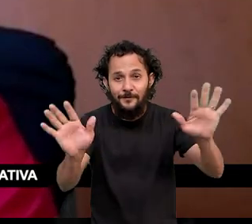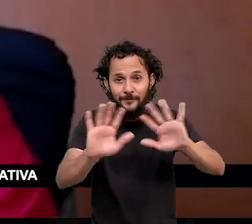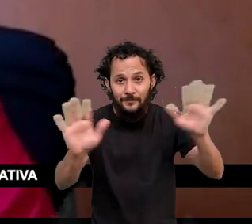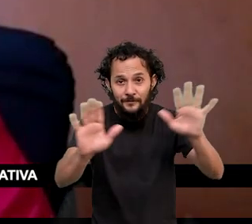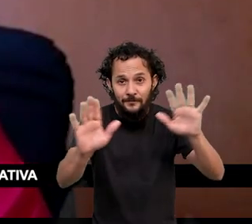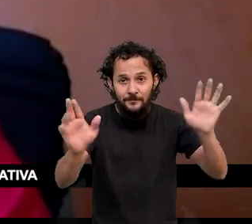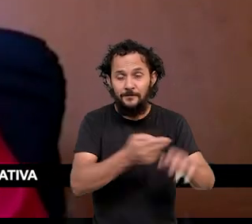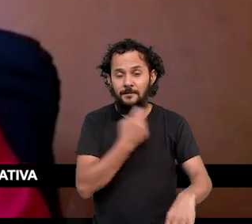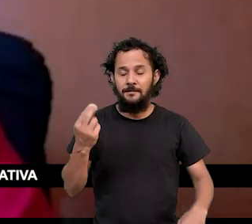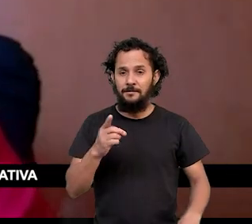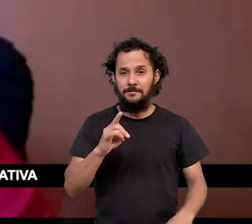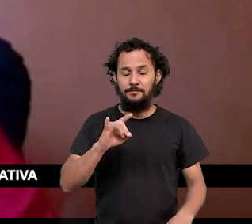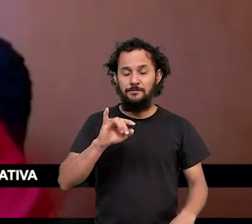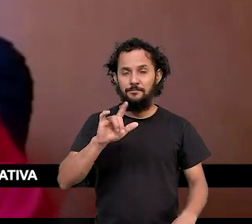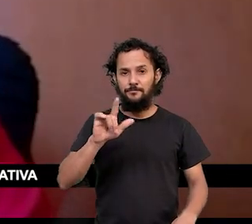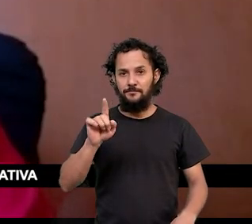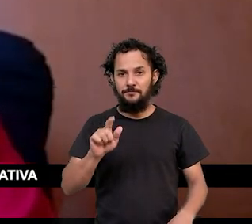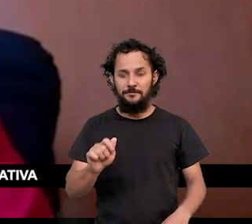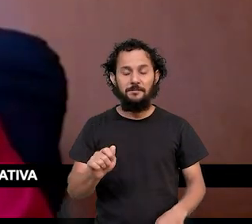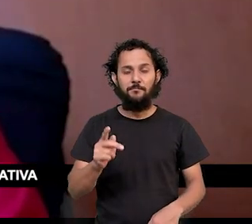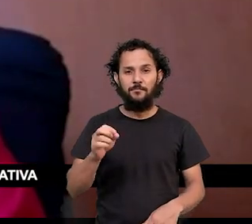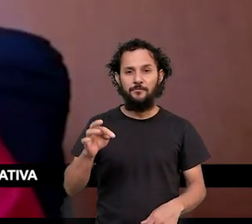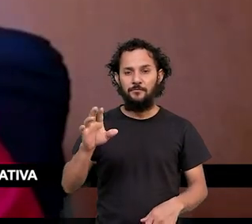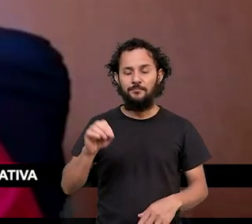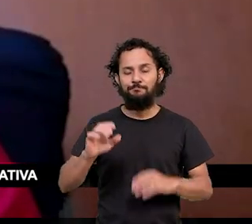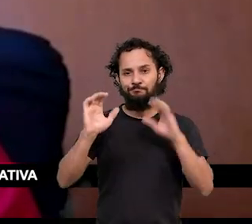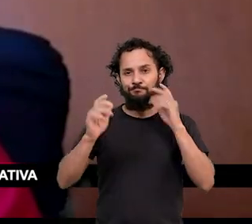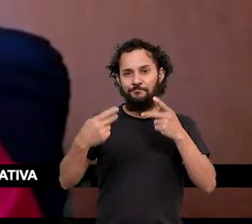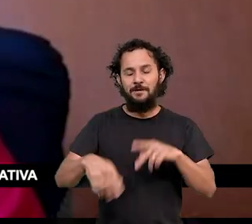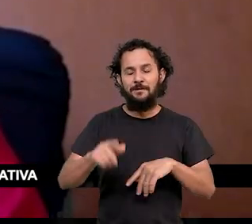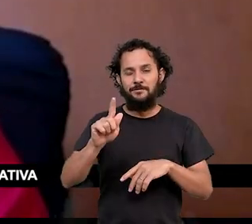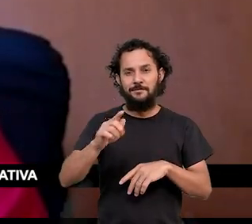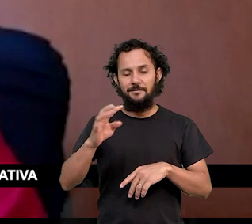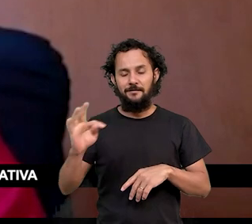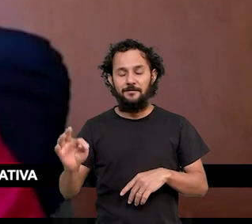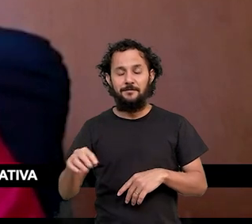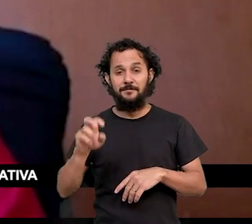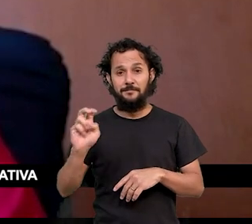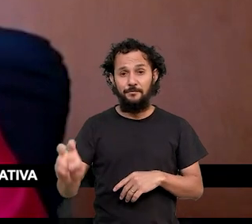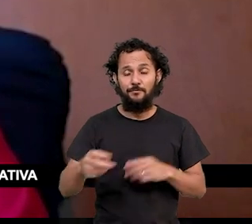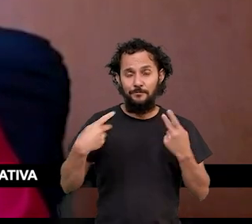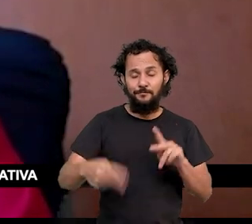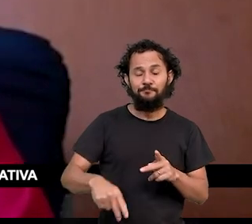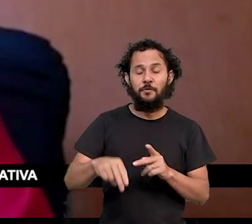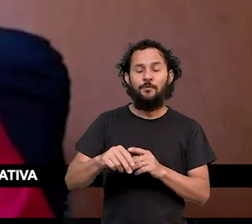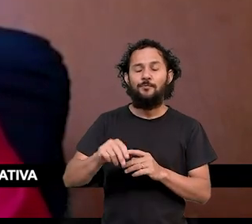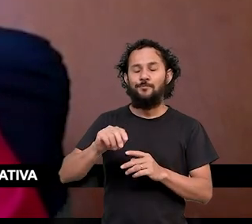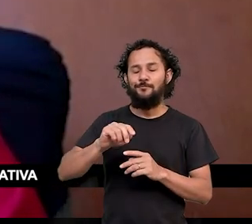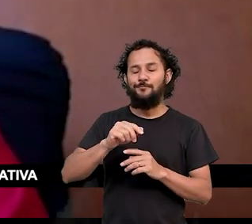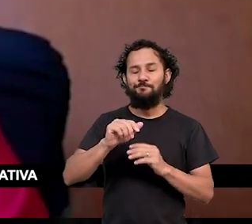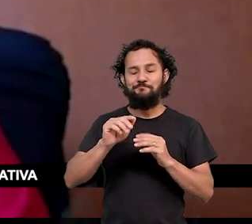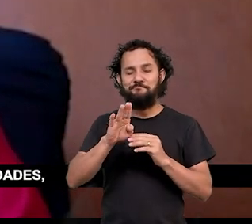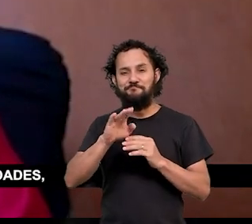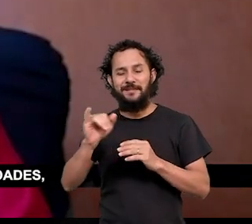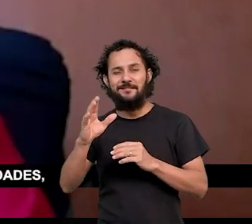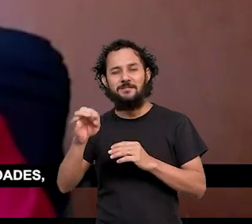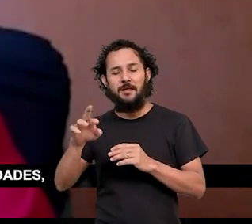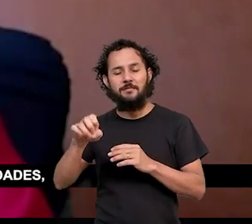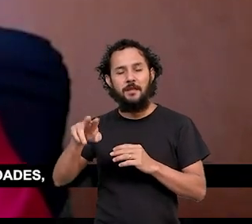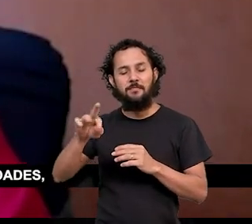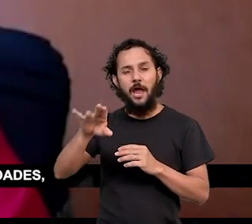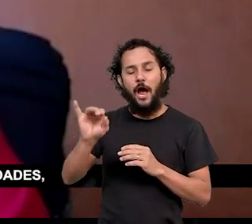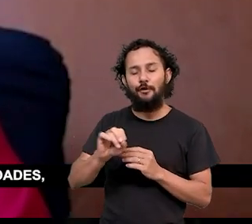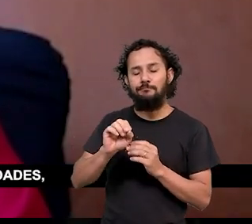Olá, sou Dilza Porto, uma das coordenadoras do GT5 do Portal do Bicentenário, uma iniciativa em